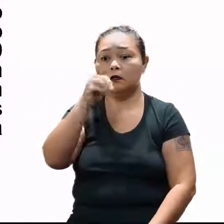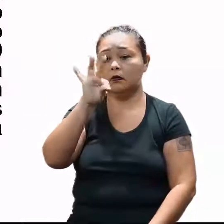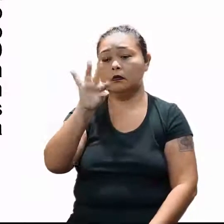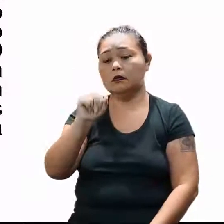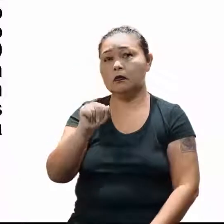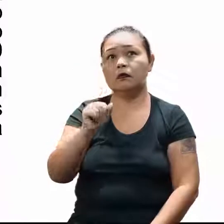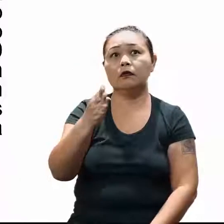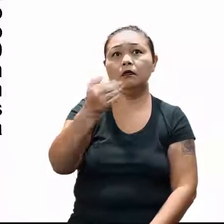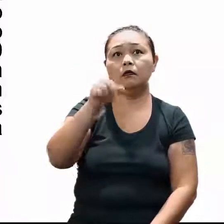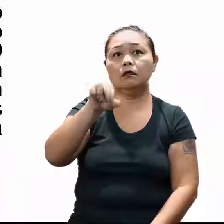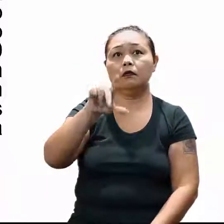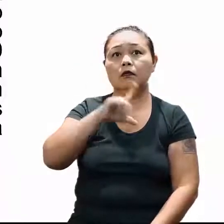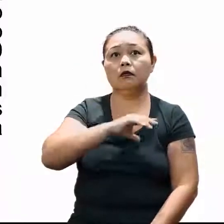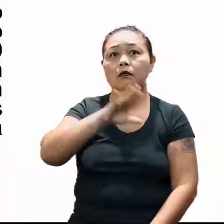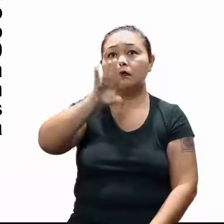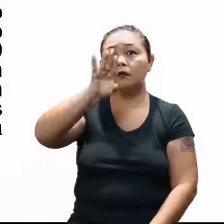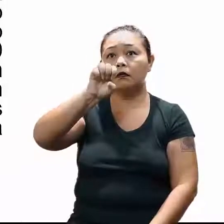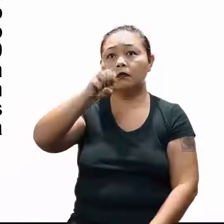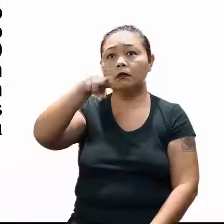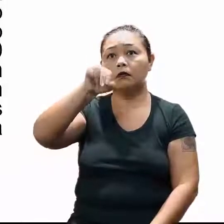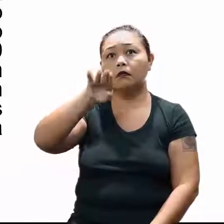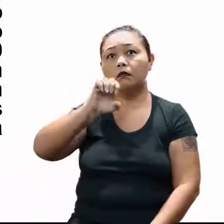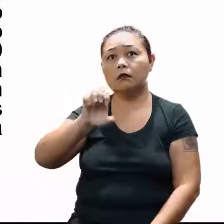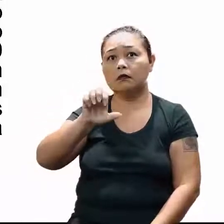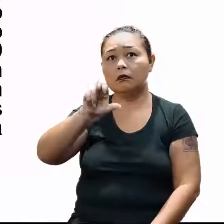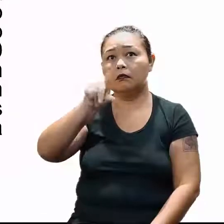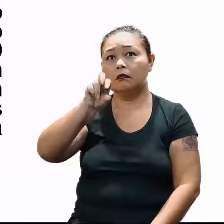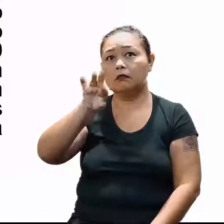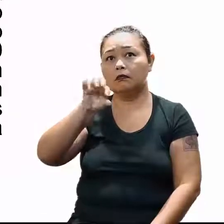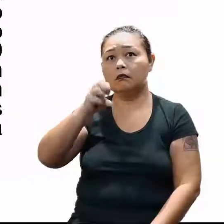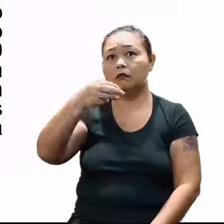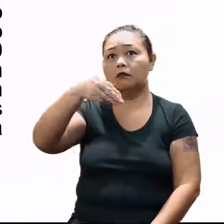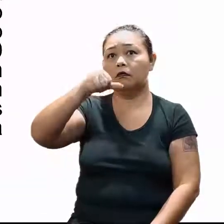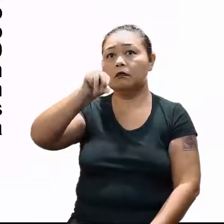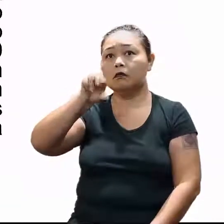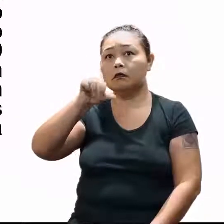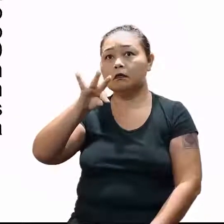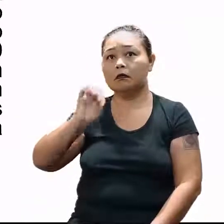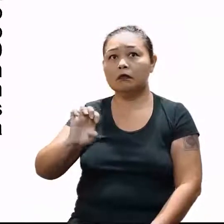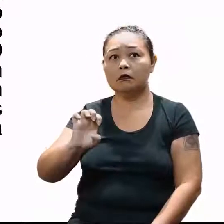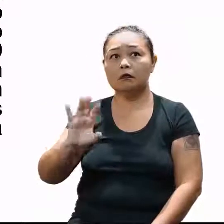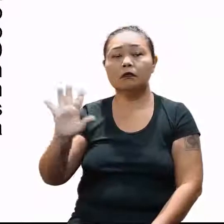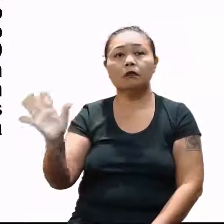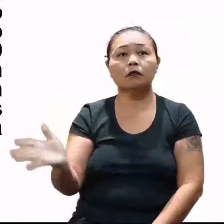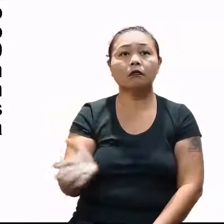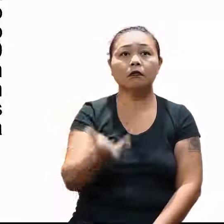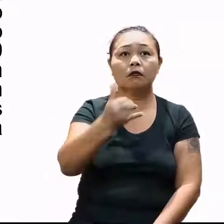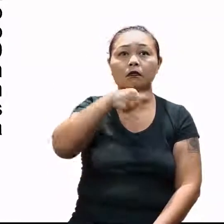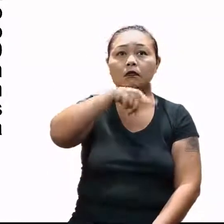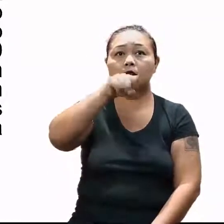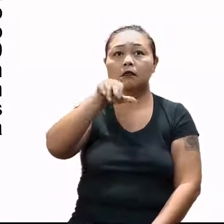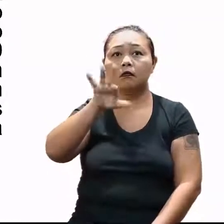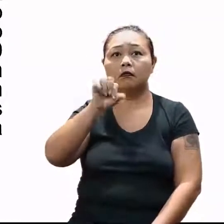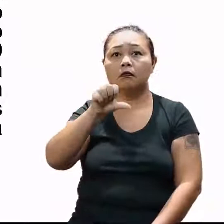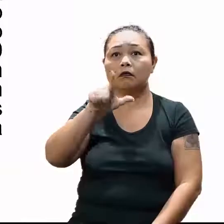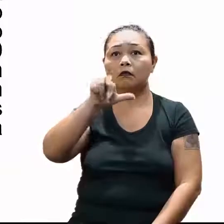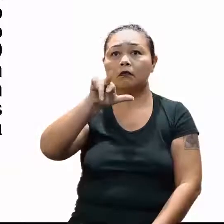Barbosa, Emanuel Silvestre do Amarante, João Salustiano Lira,